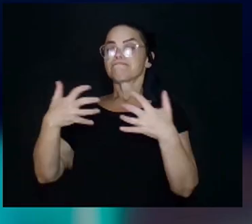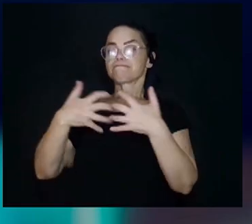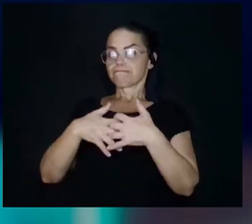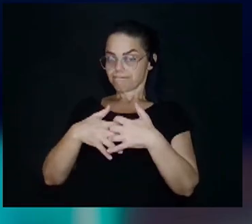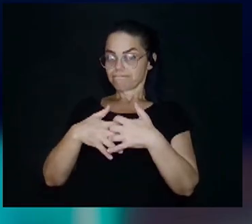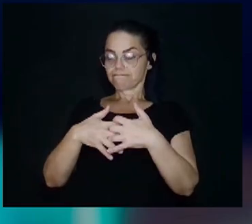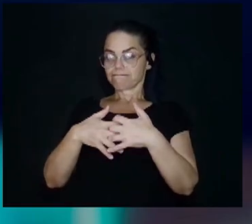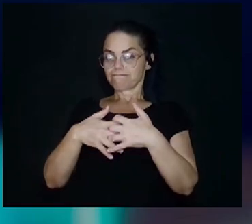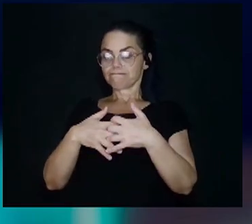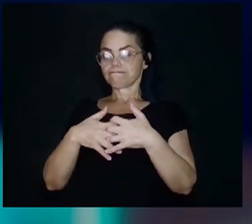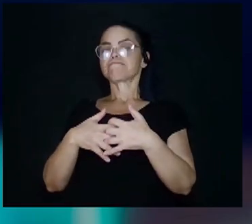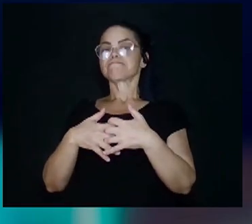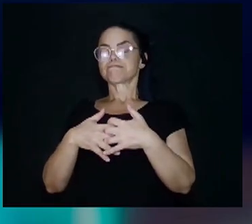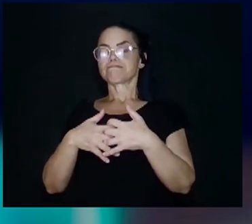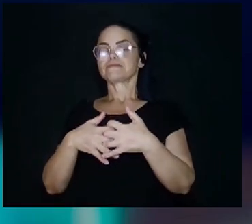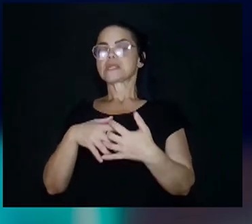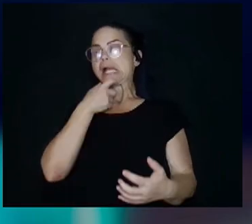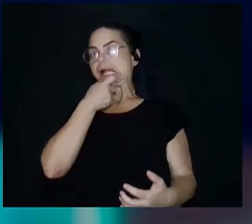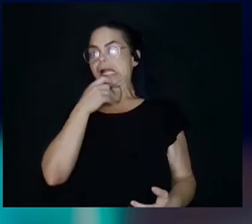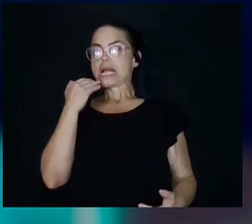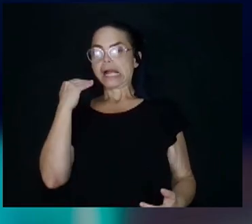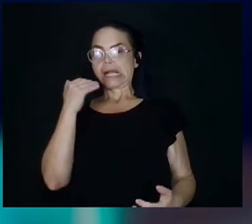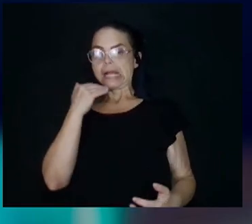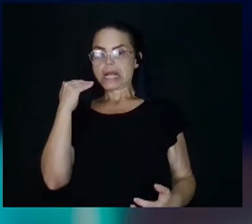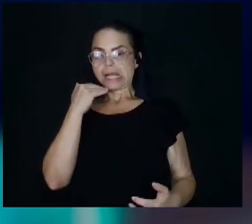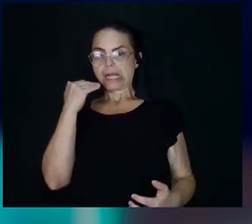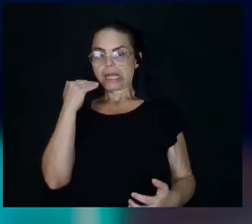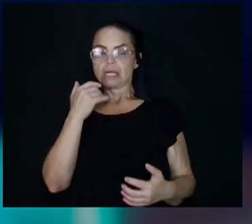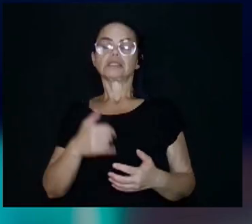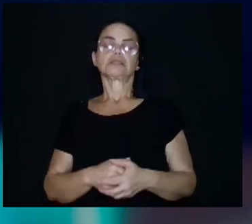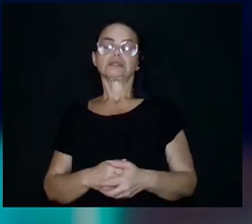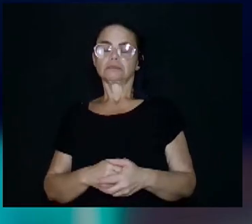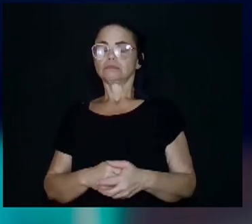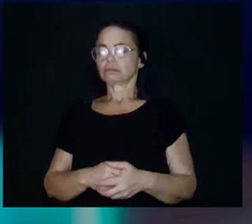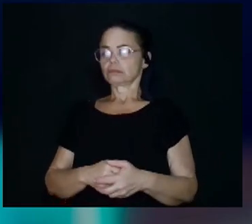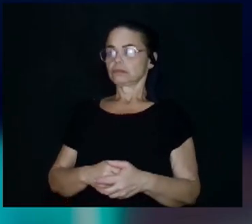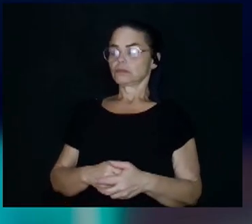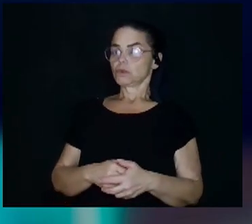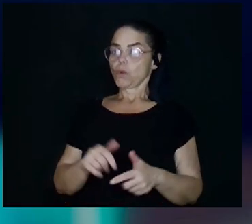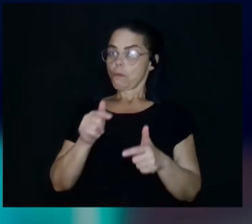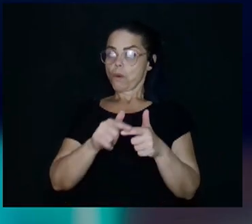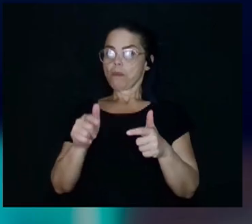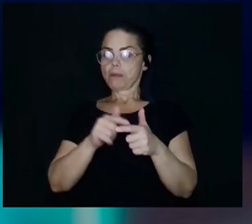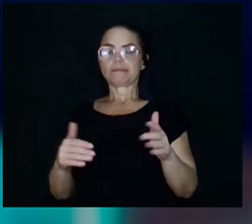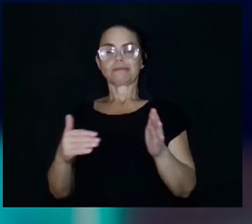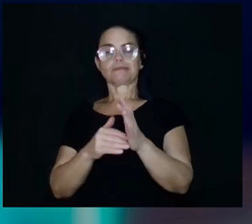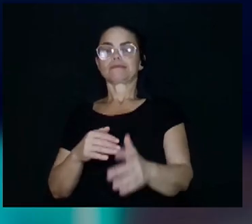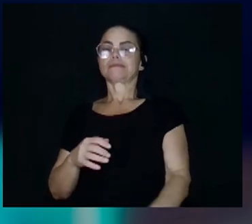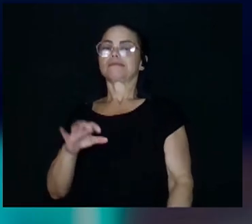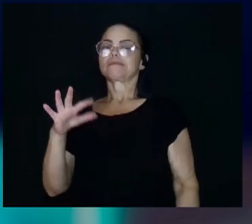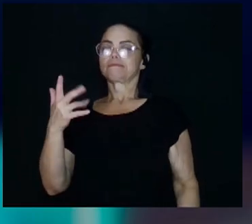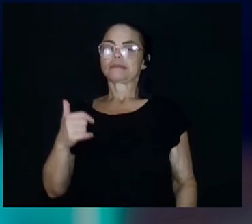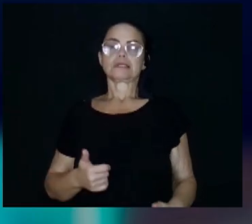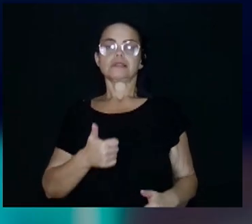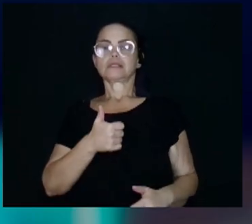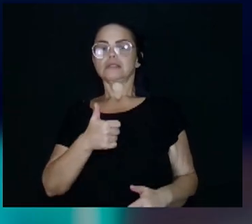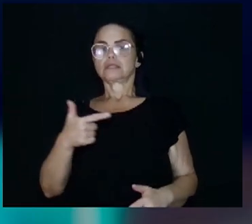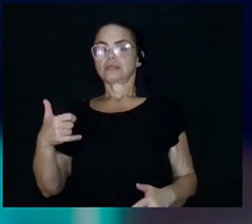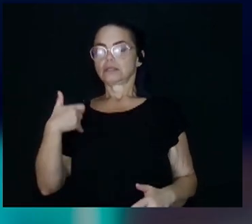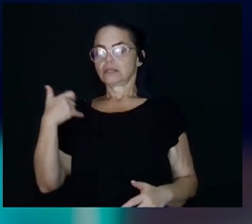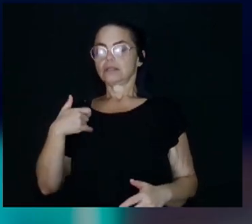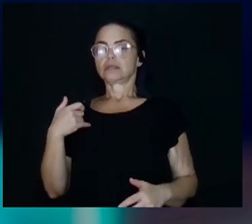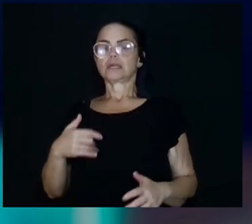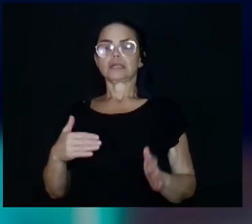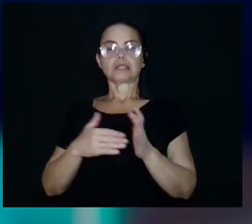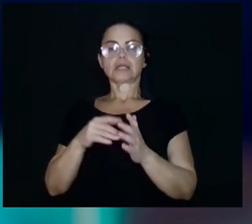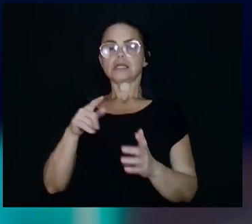para a manifestação dessa gagueira. Mas pode surgir até 12 anos. A gente tem crianças que até 7, 8 anos nunca tiveram